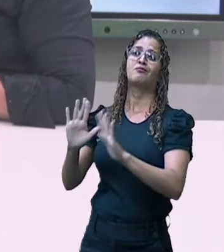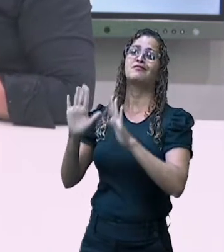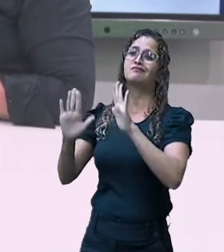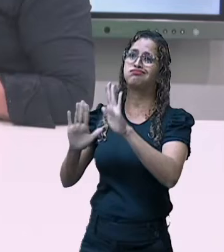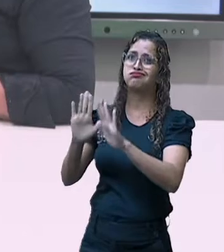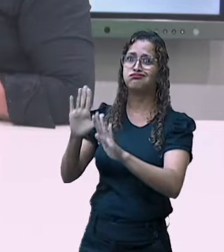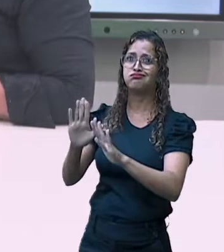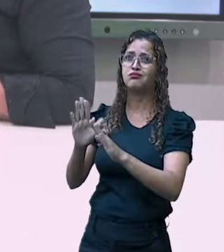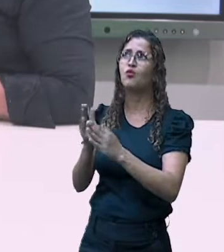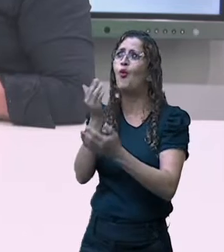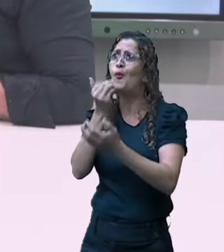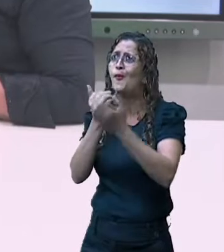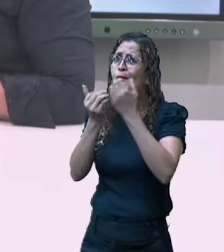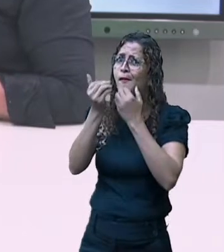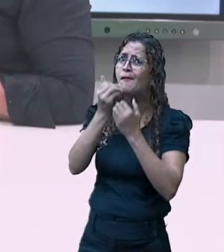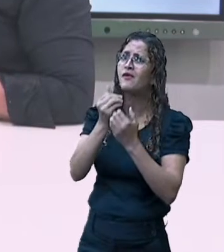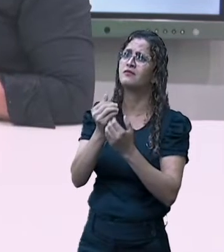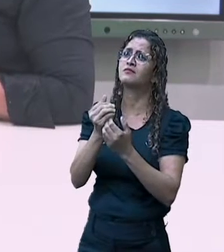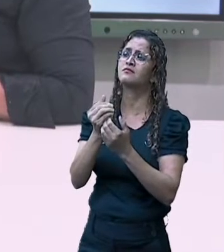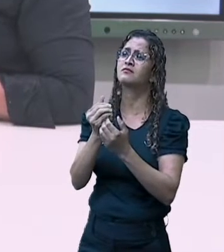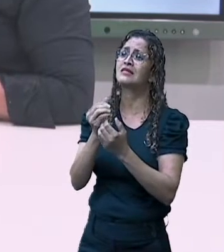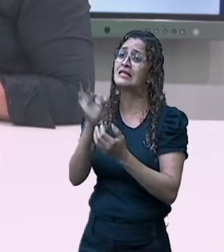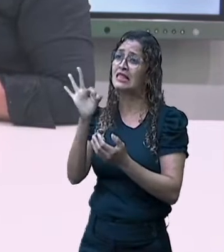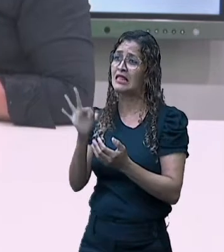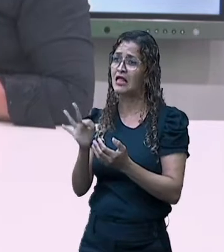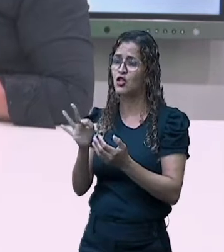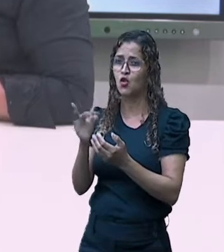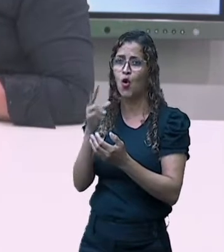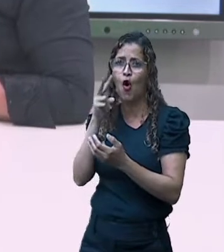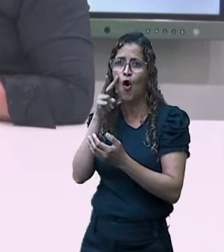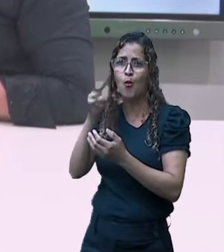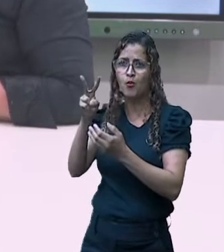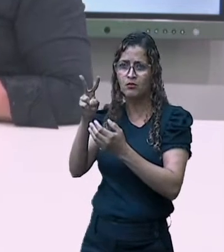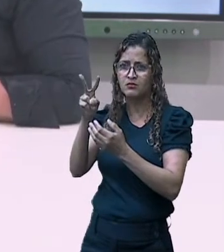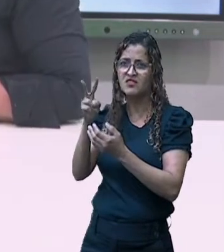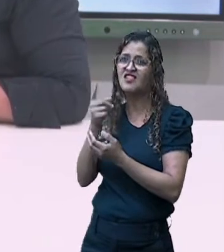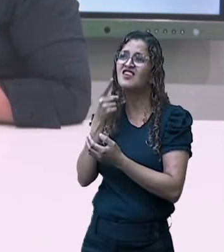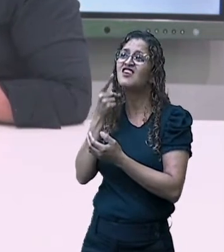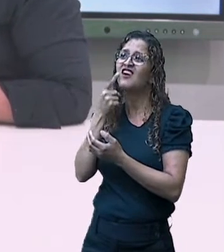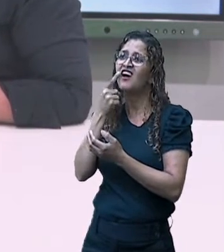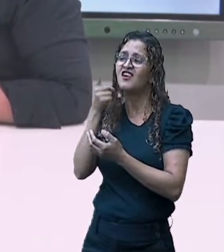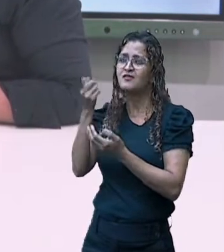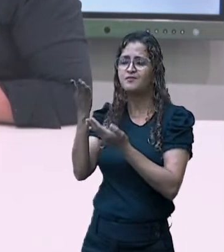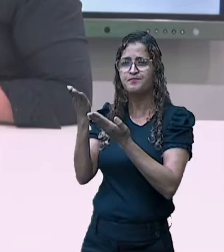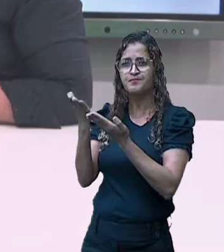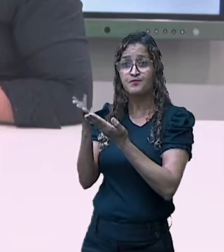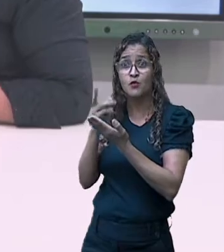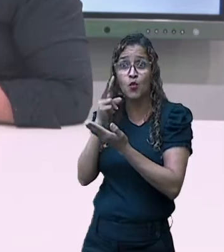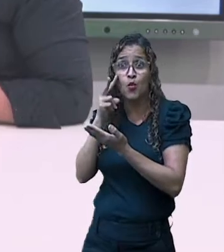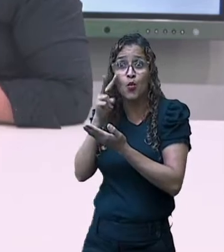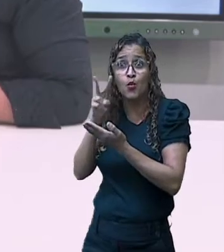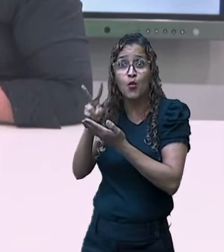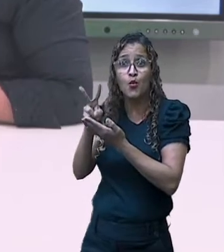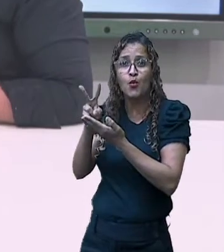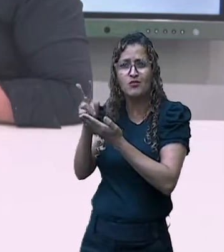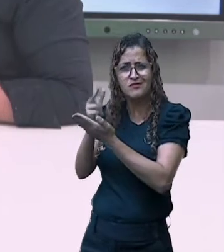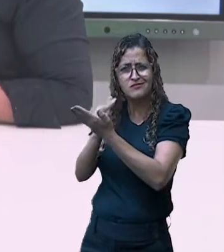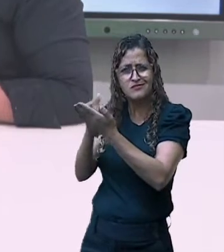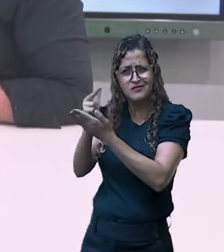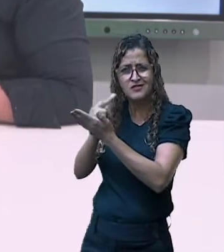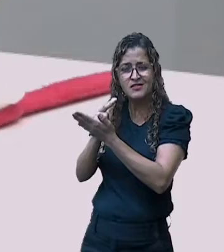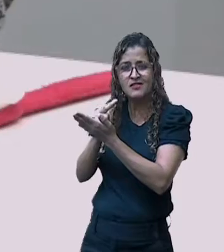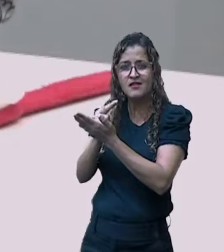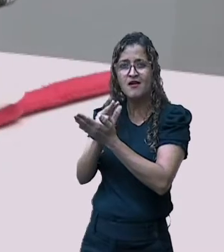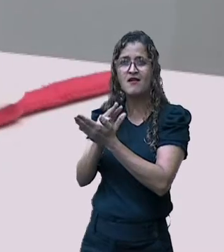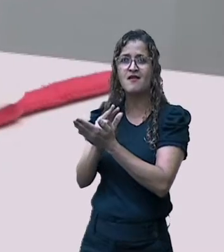gente anda comendo. Sabia? Vocês estão vendo esse dentinho aqui, por exemplo? Se vocês olharem para ele bem, vocês